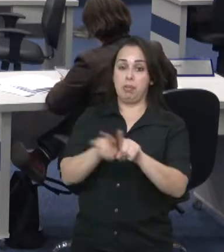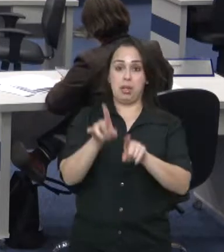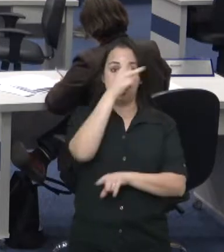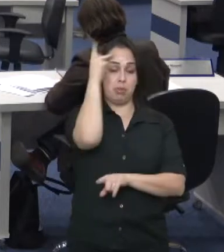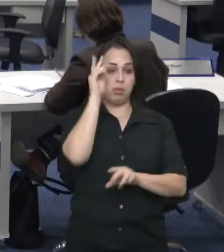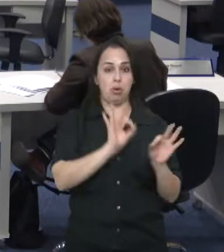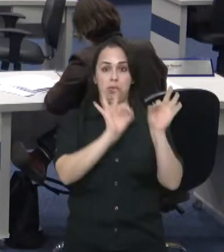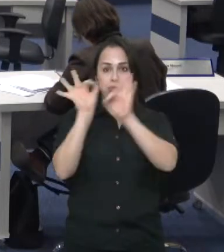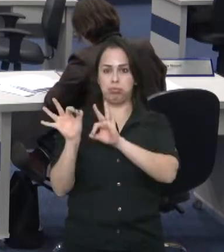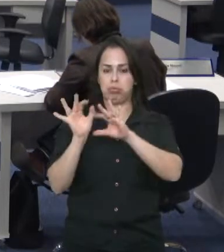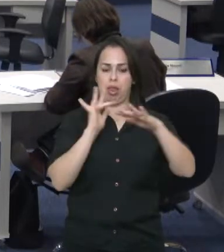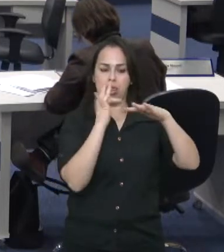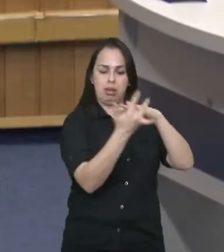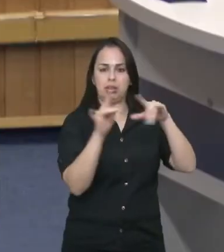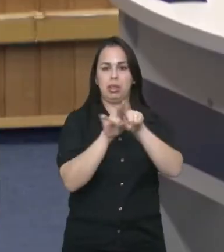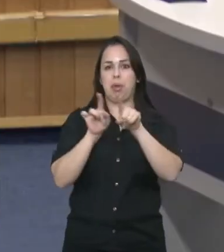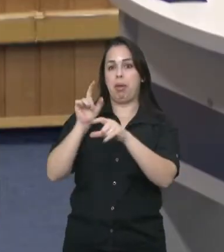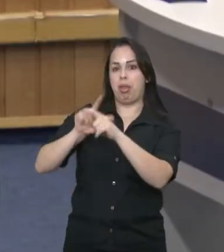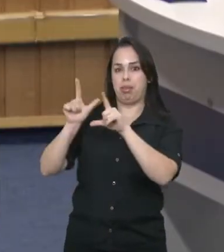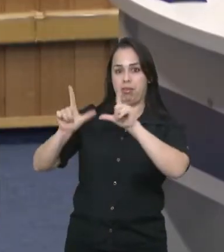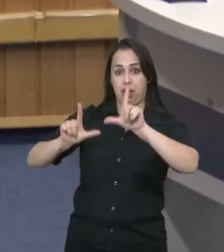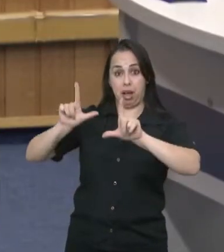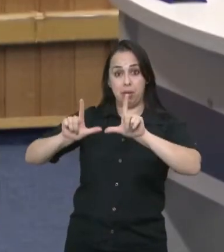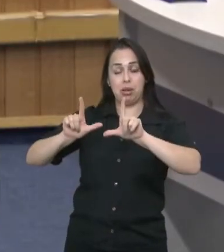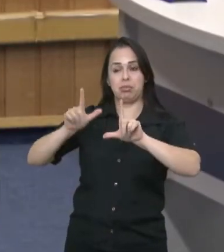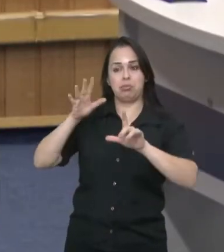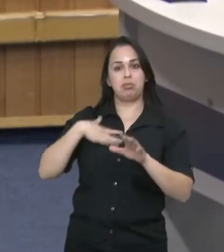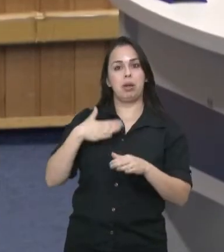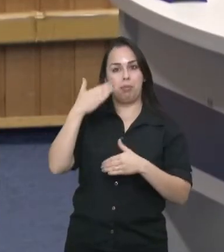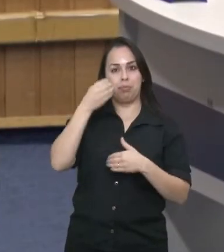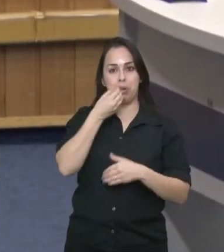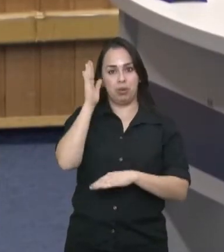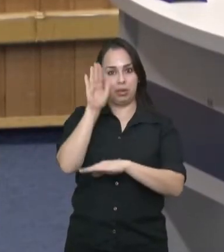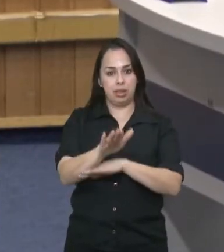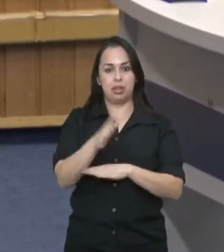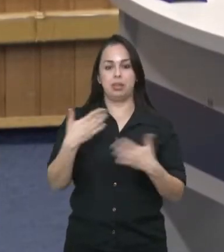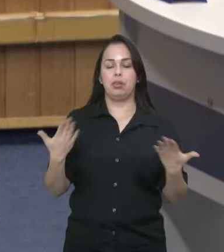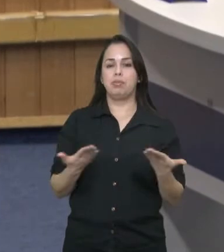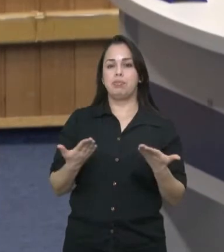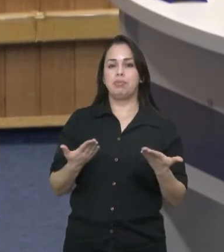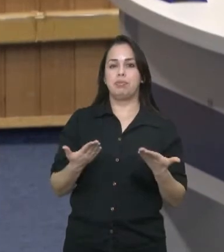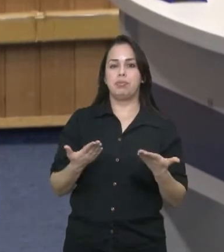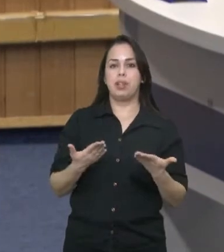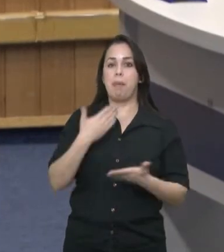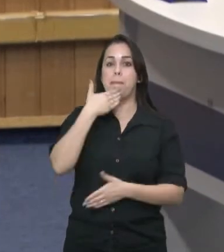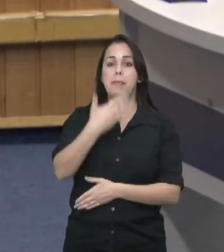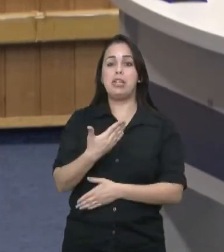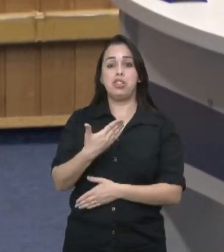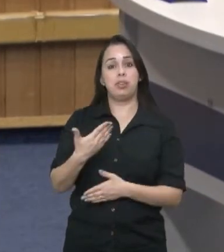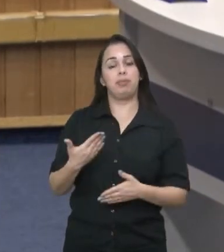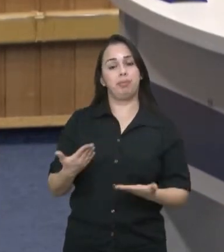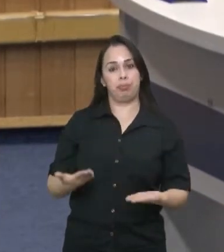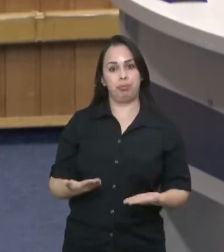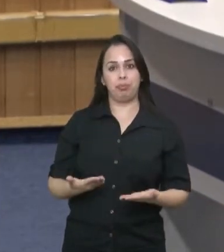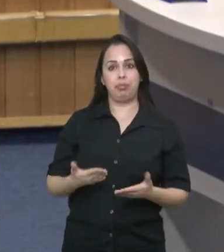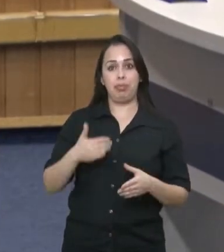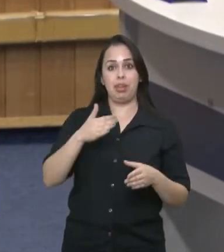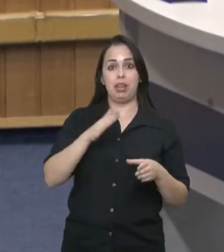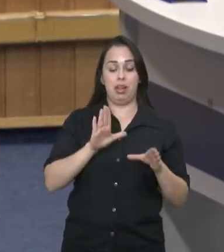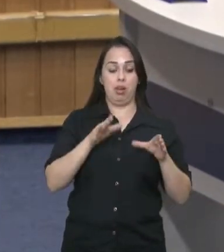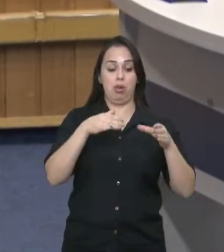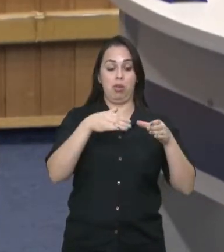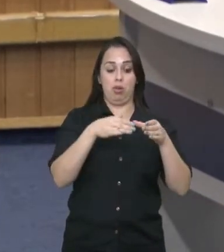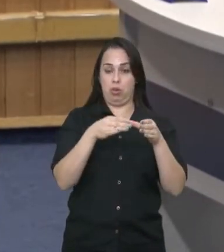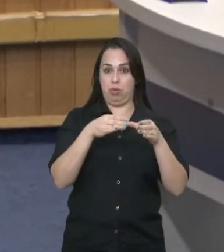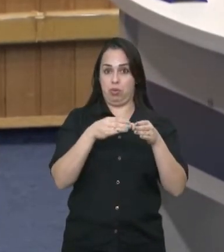acompanha pelas redes sociais e pela TV Câmara. Fazer alguns pedidos, senhor presidente. Votação em bloco